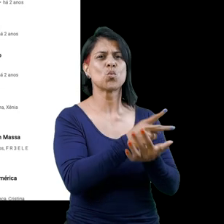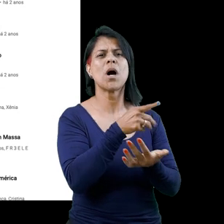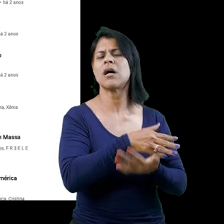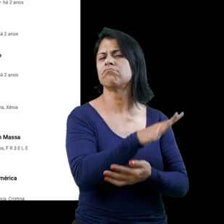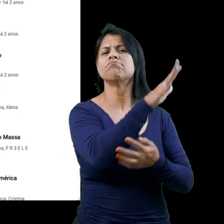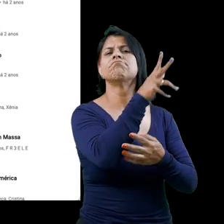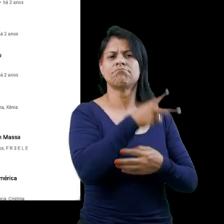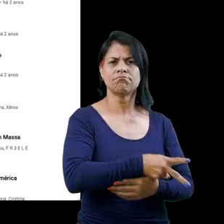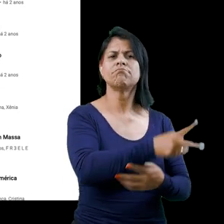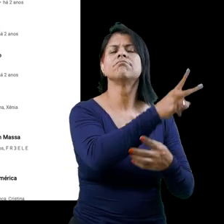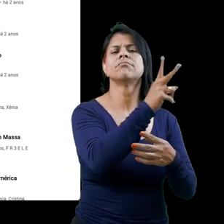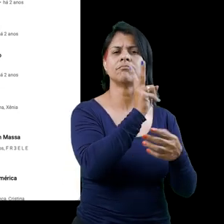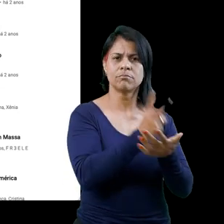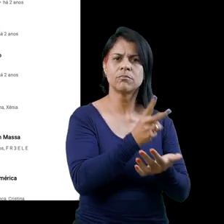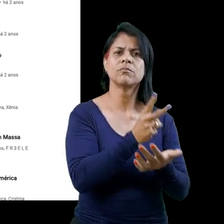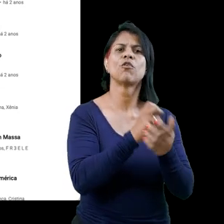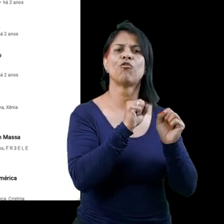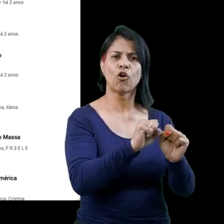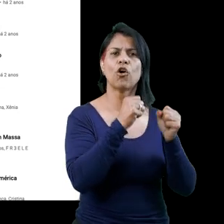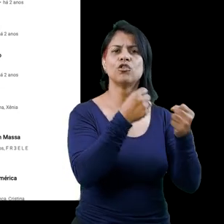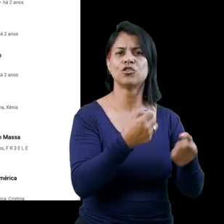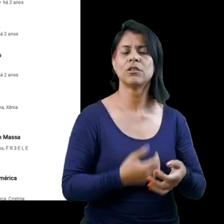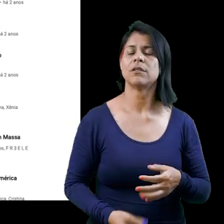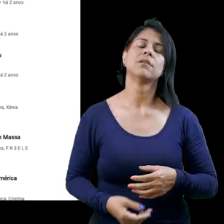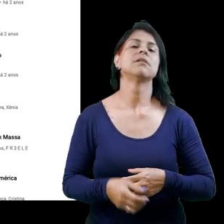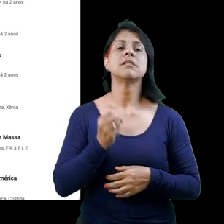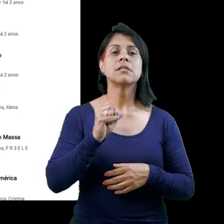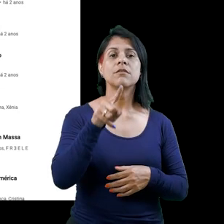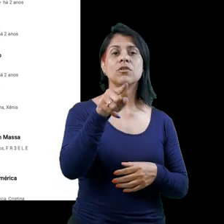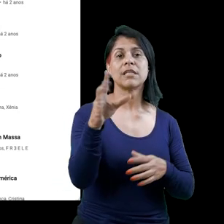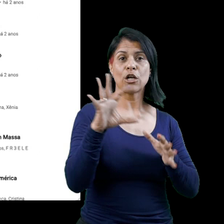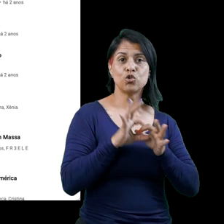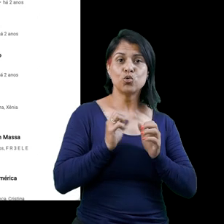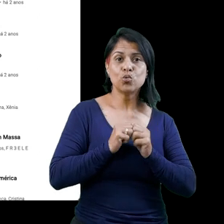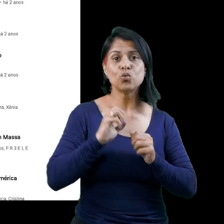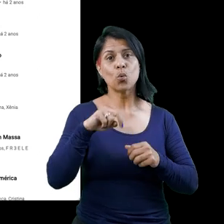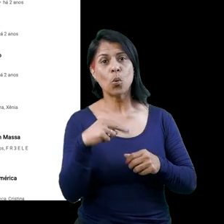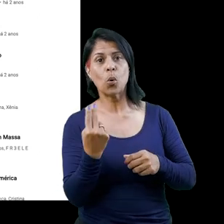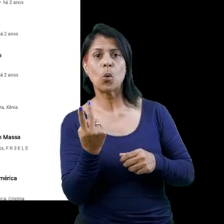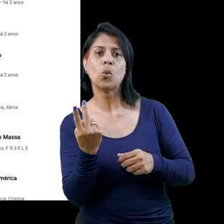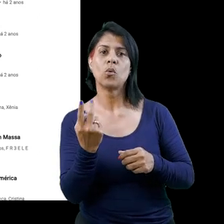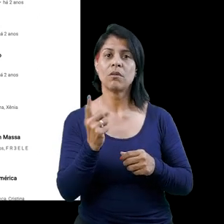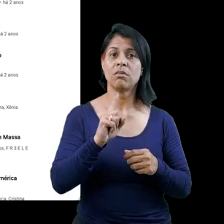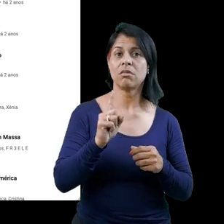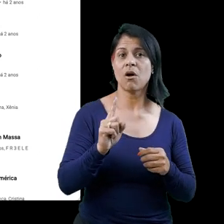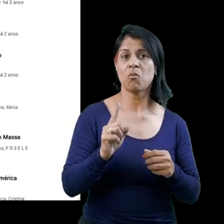independente, independente de qualquer fita, certo? Independente se você tá com a gente, inclusive, caralho.